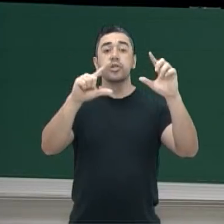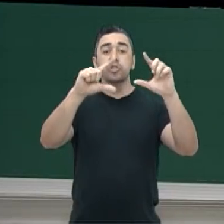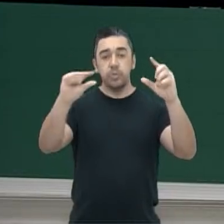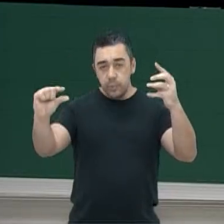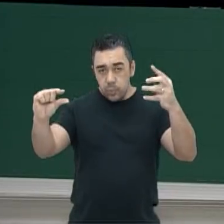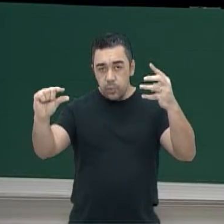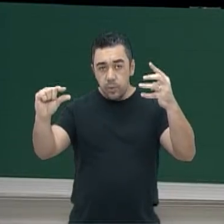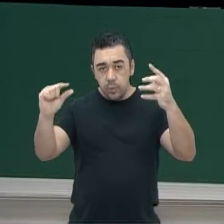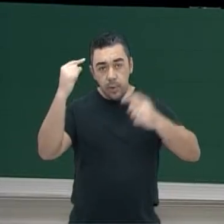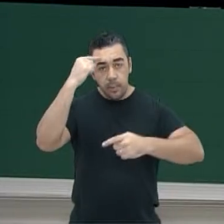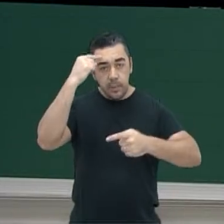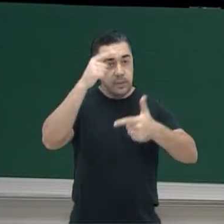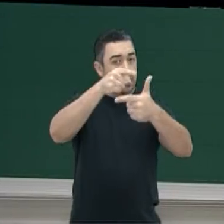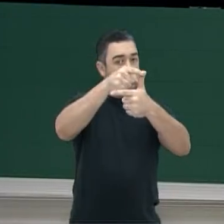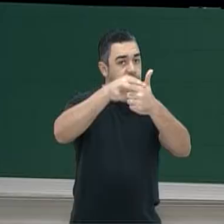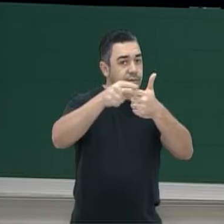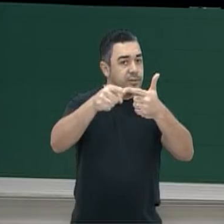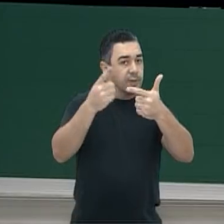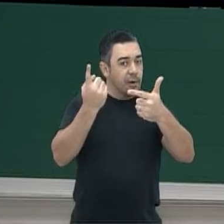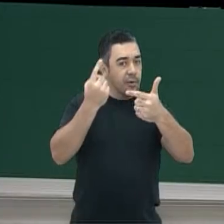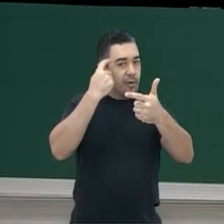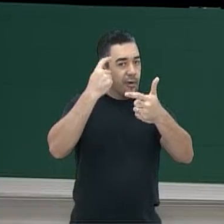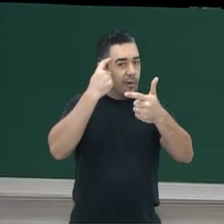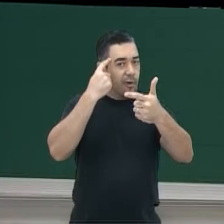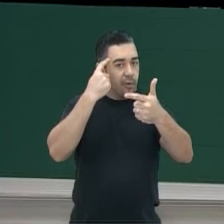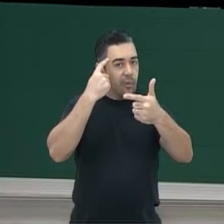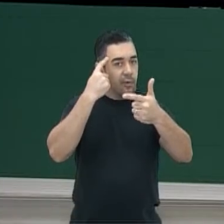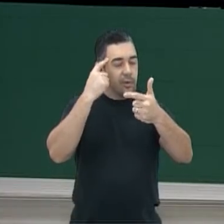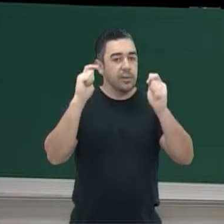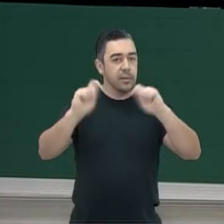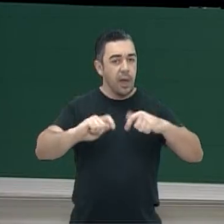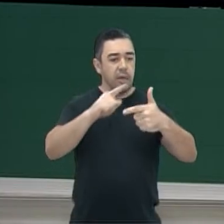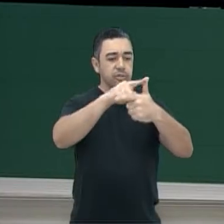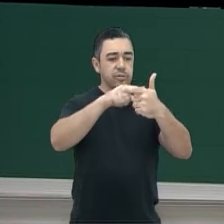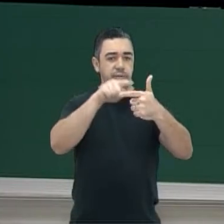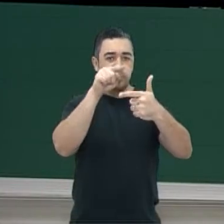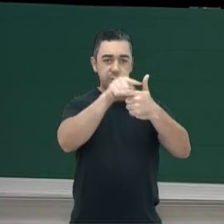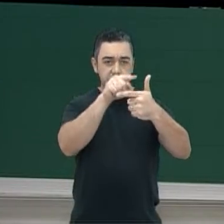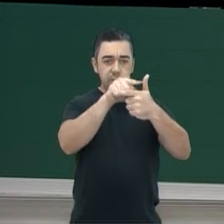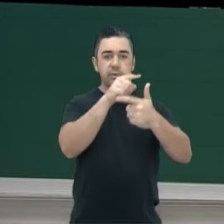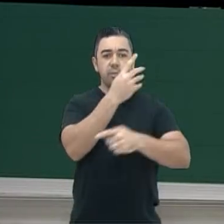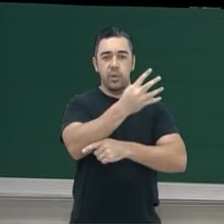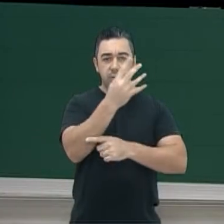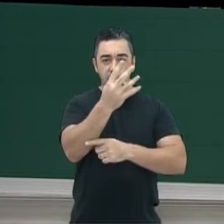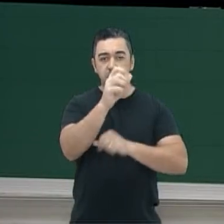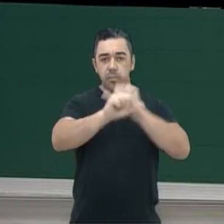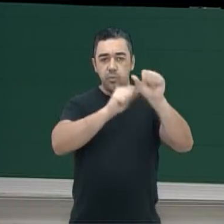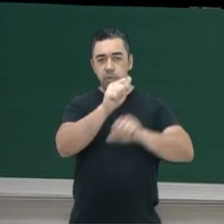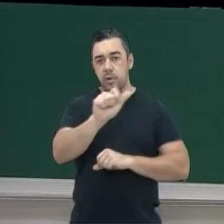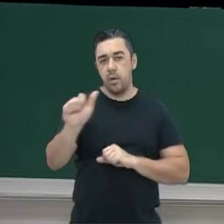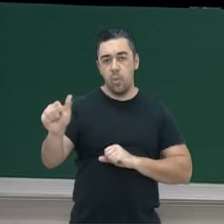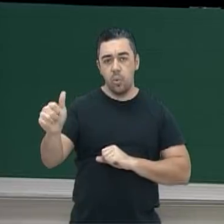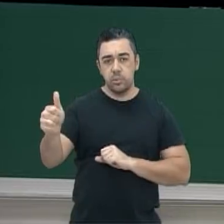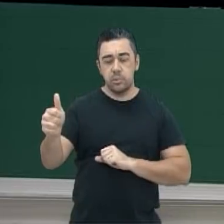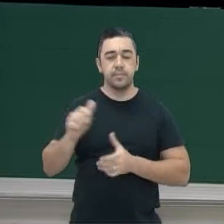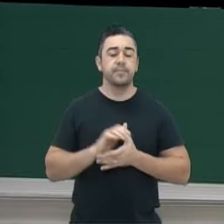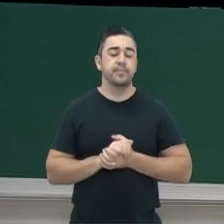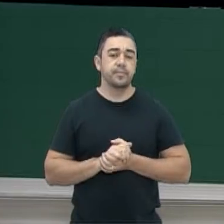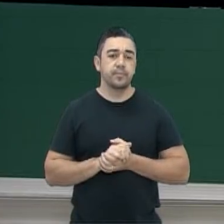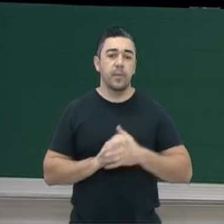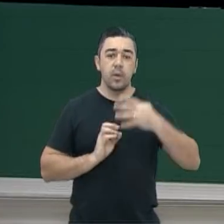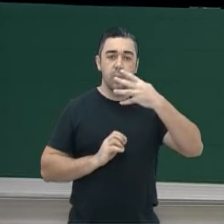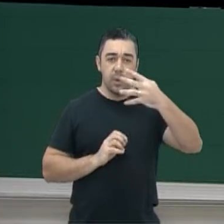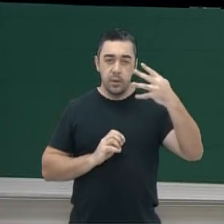pensar o quê? Vou ter que pensar em um número que dividido por 44 vira 11.